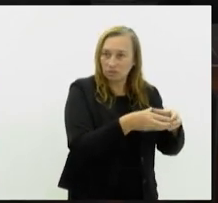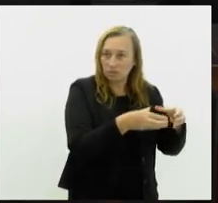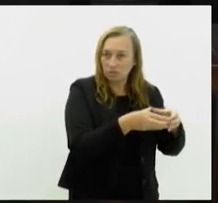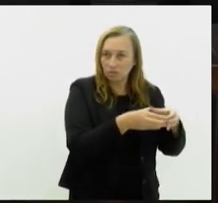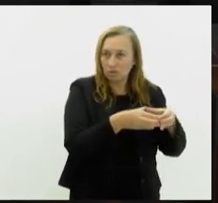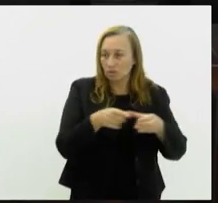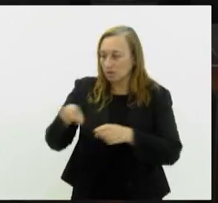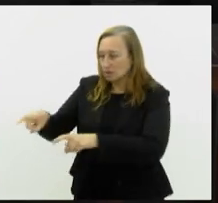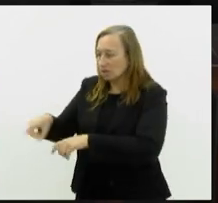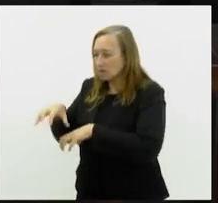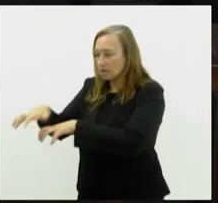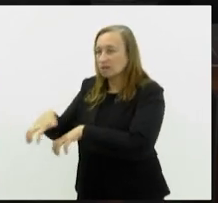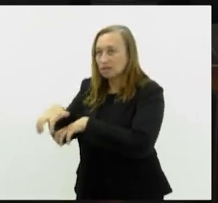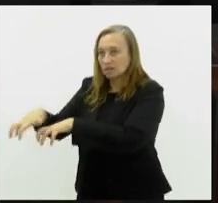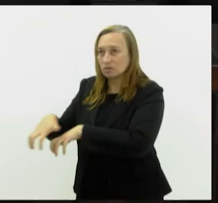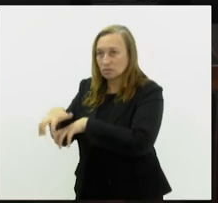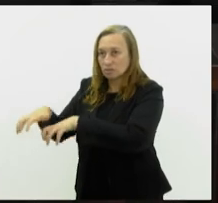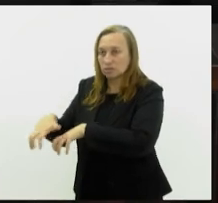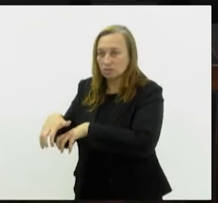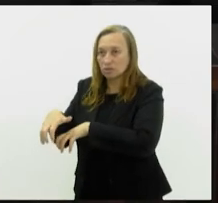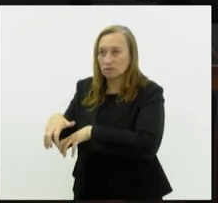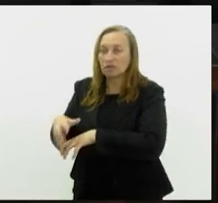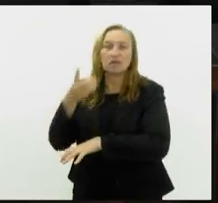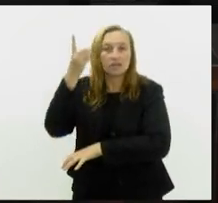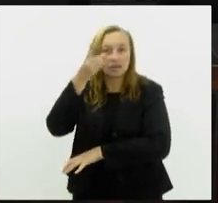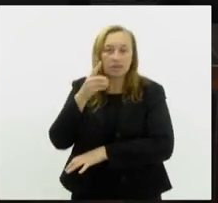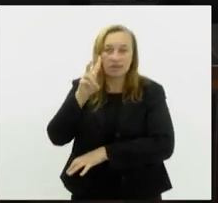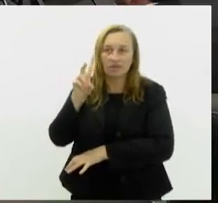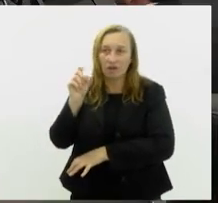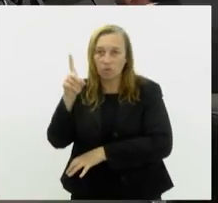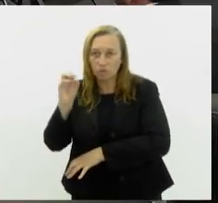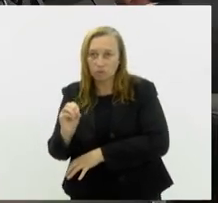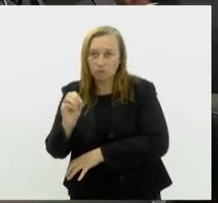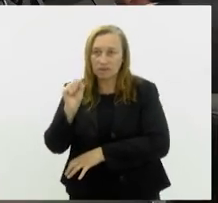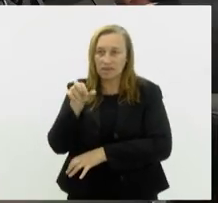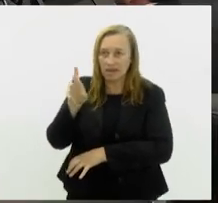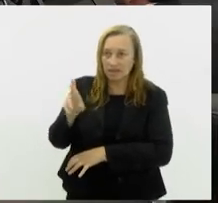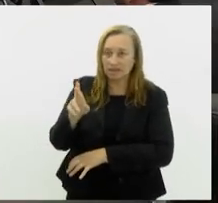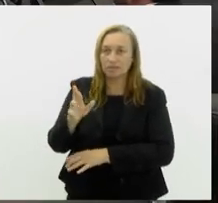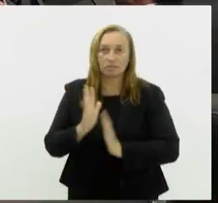de Agricultura, deputado Valdo Ceasa, por favor.